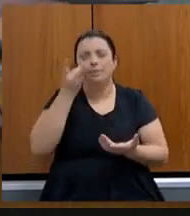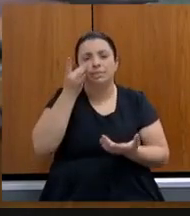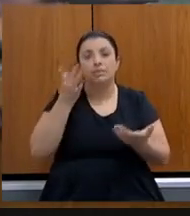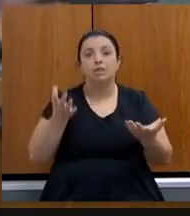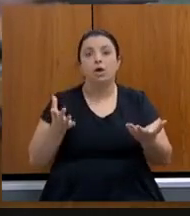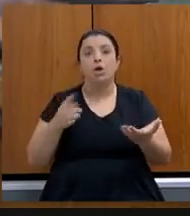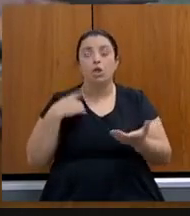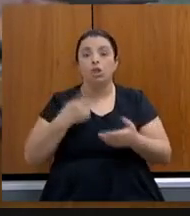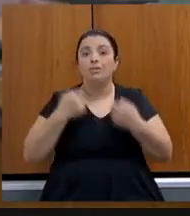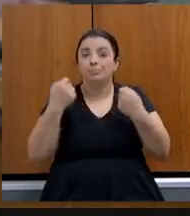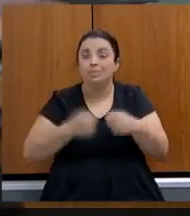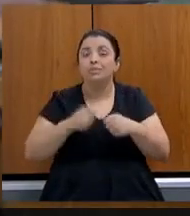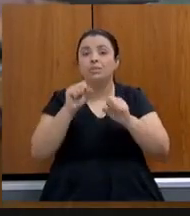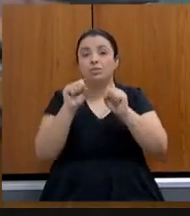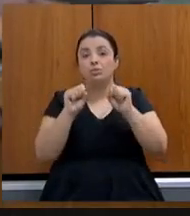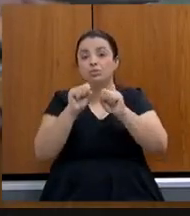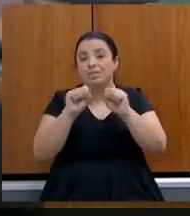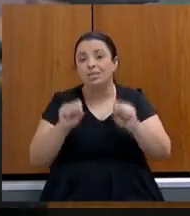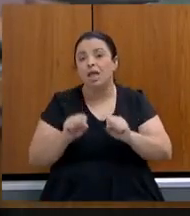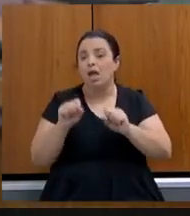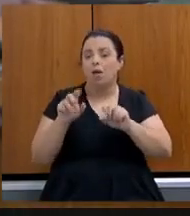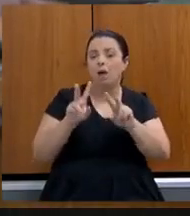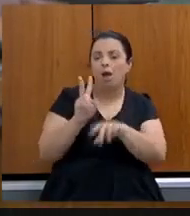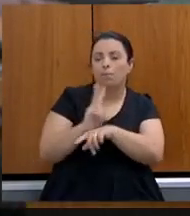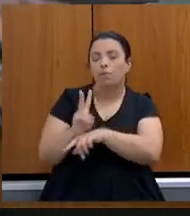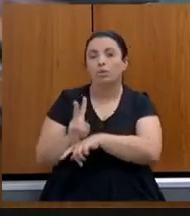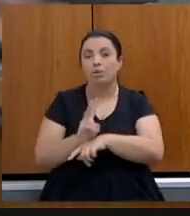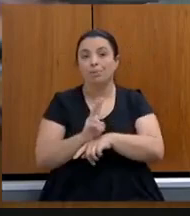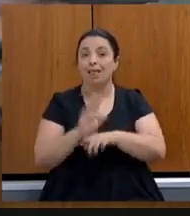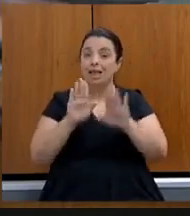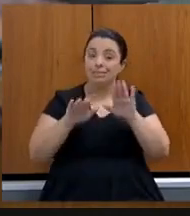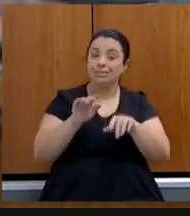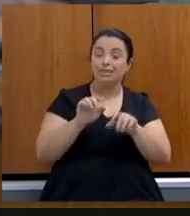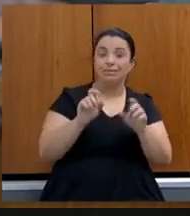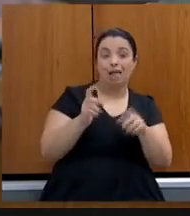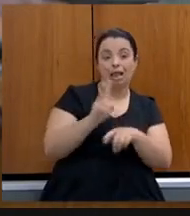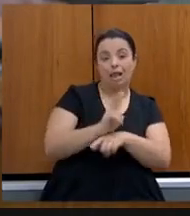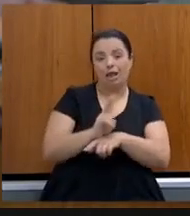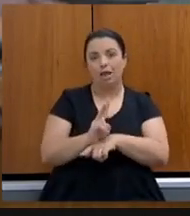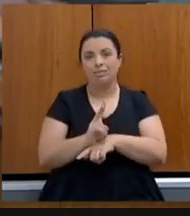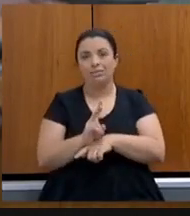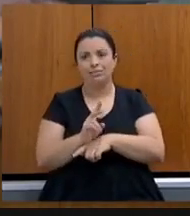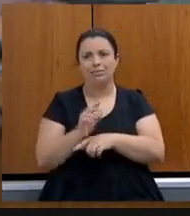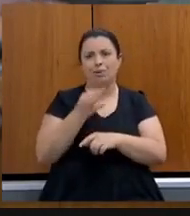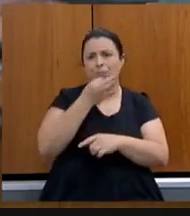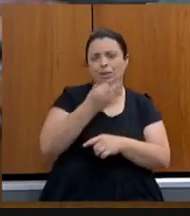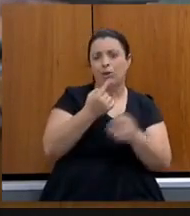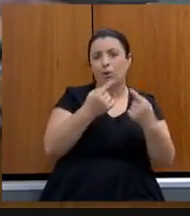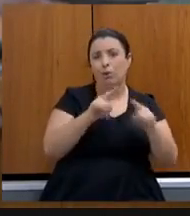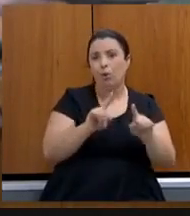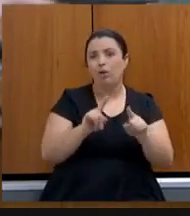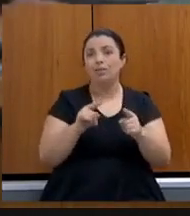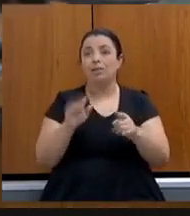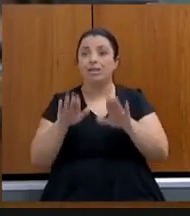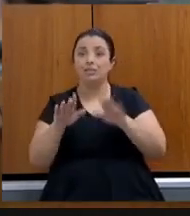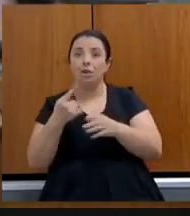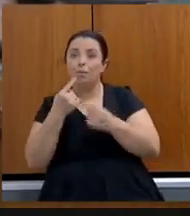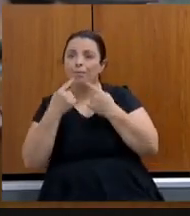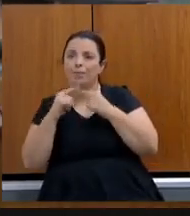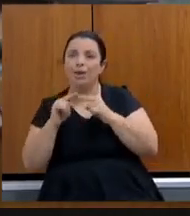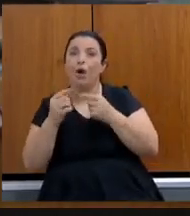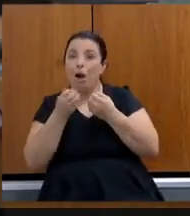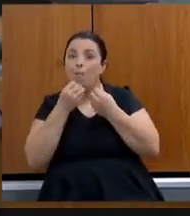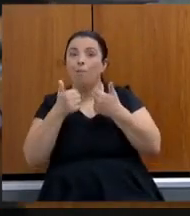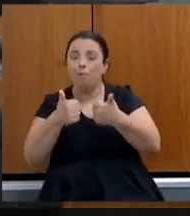precisa sinta o sistema porque tem horas que ter sistema é criticado tem hora bom então no momento a gente entende que é importante